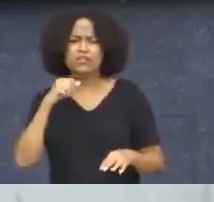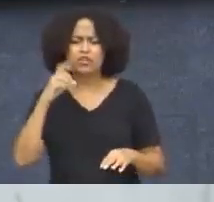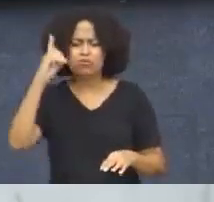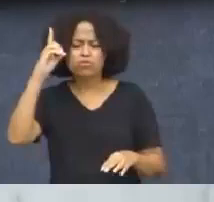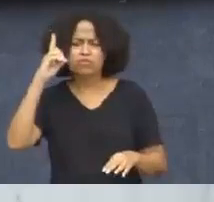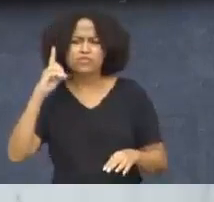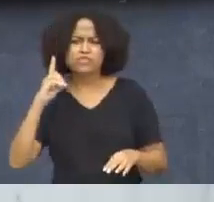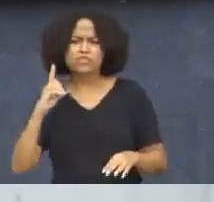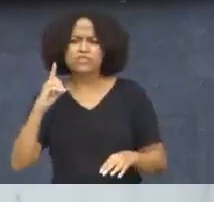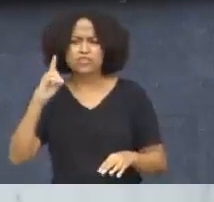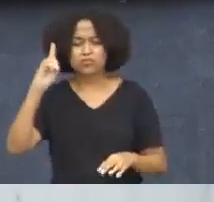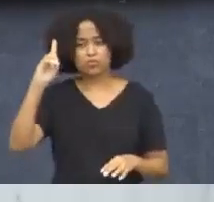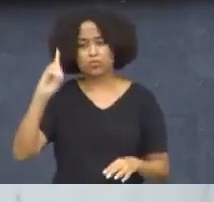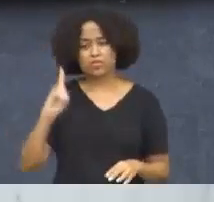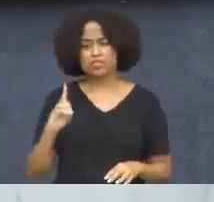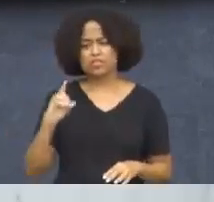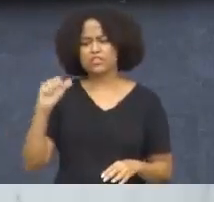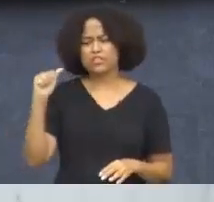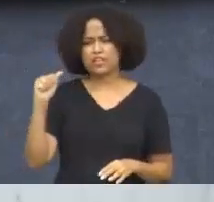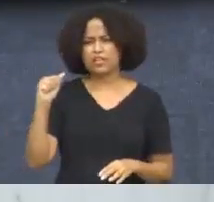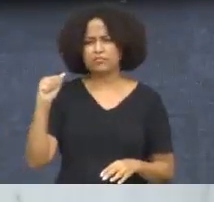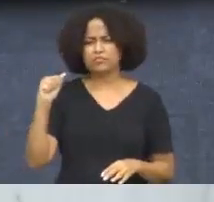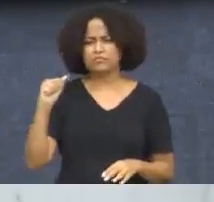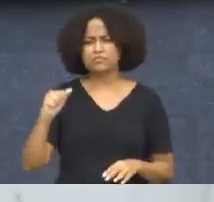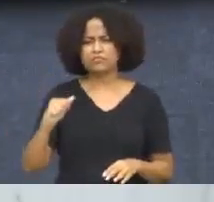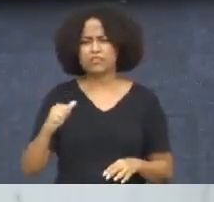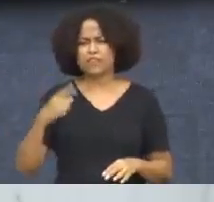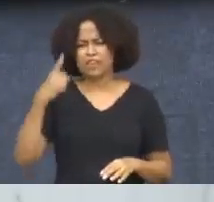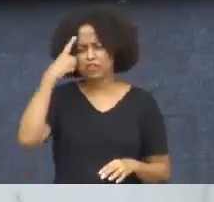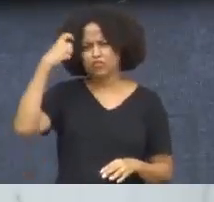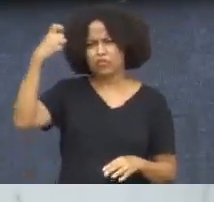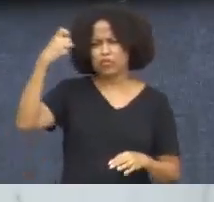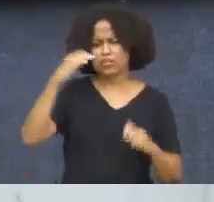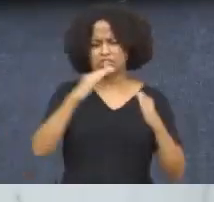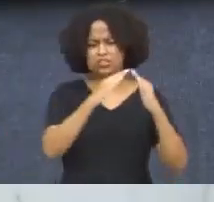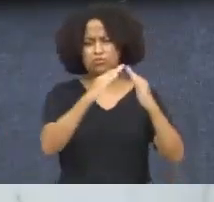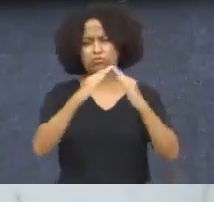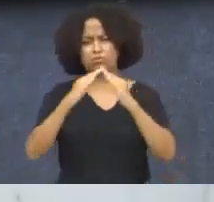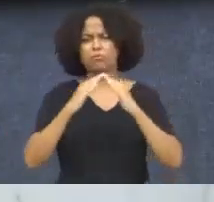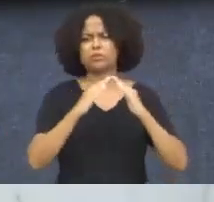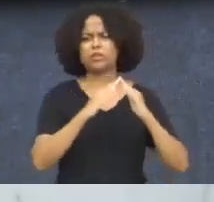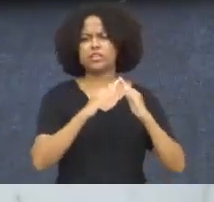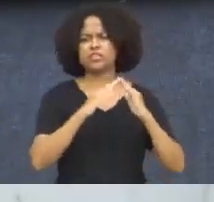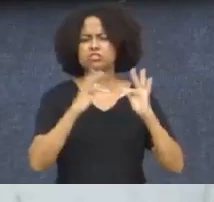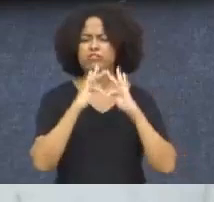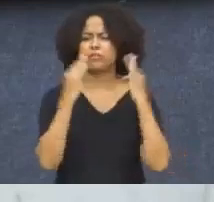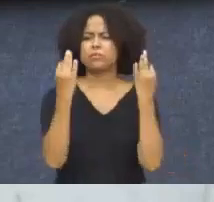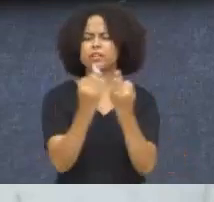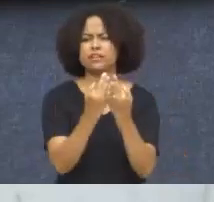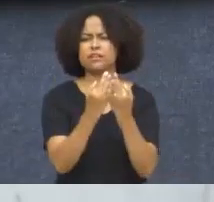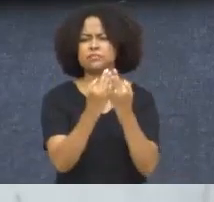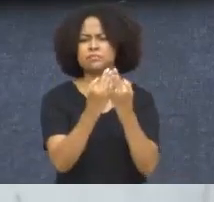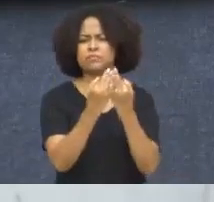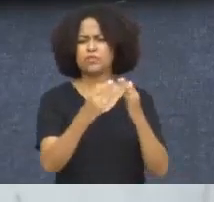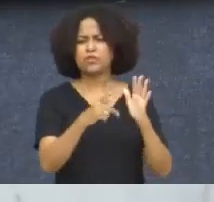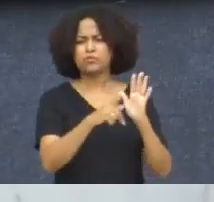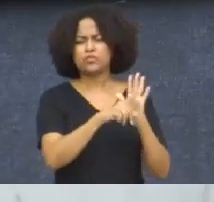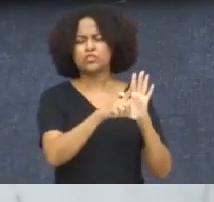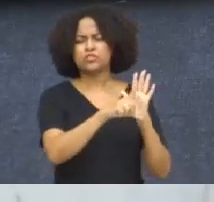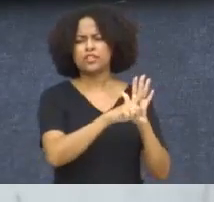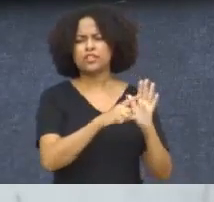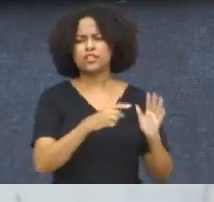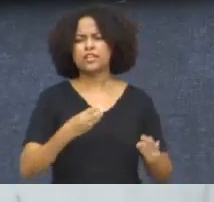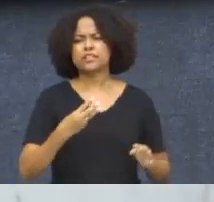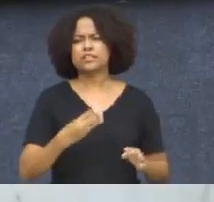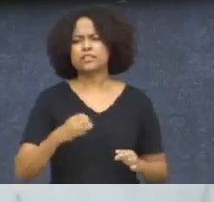visual, vítima de violência doméstica e familiar. Projeto de lei de resolução número